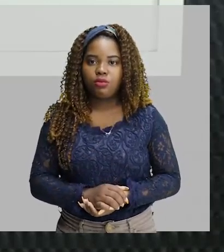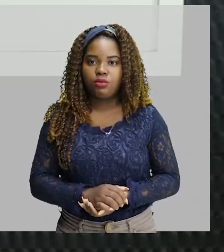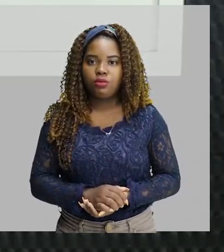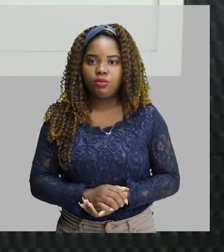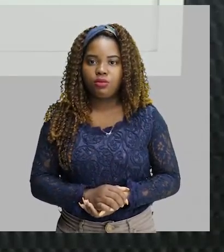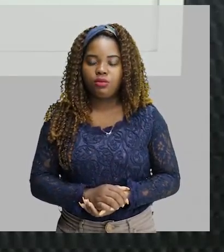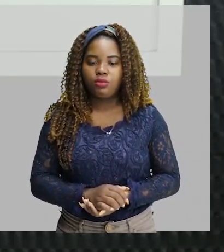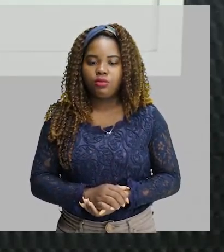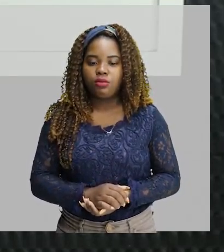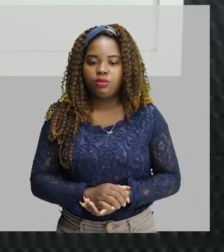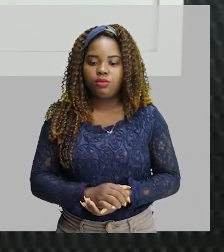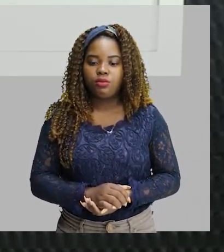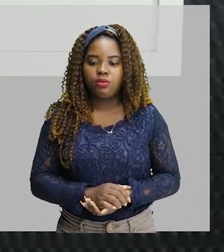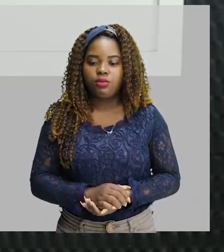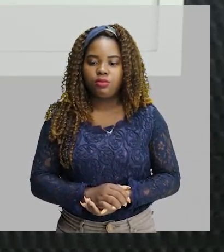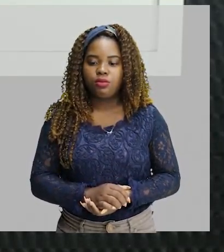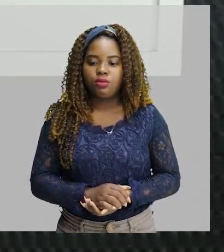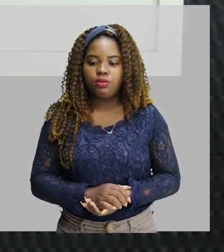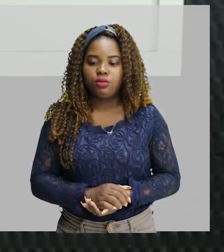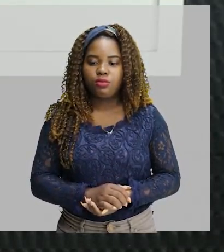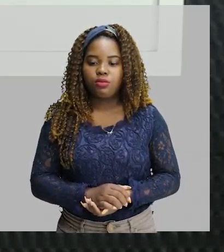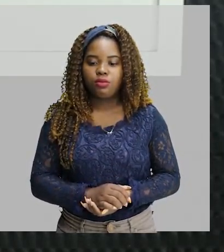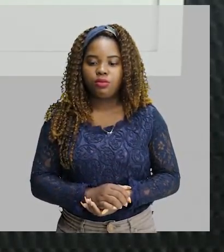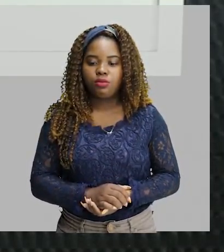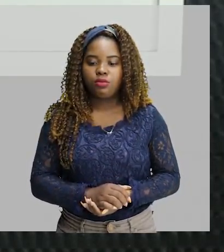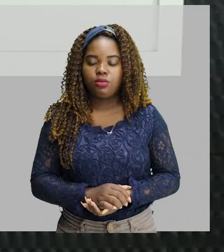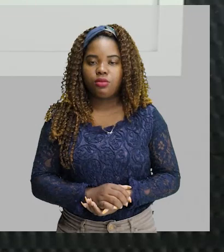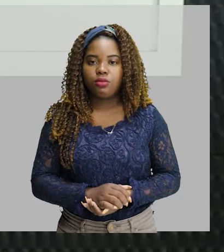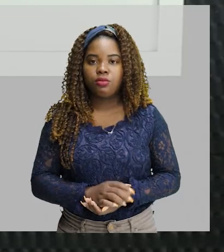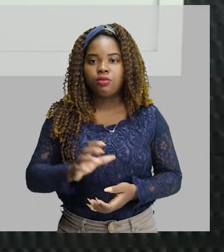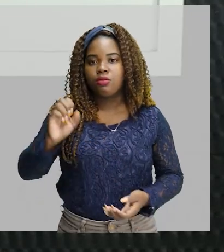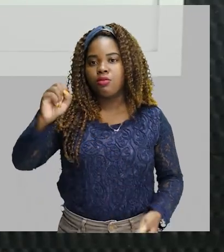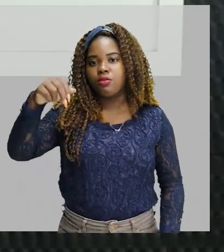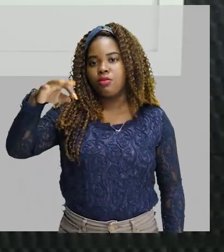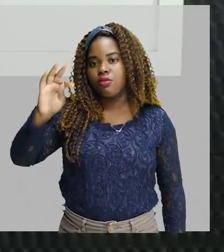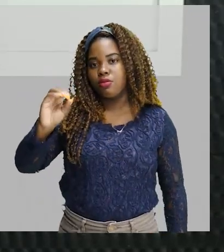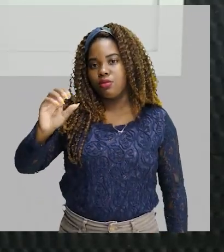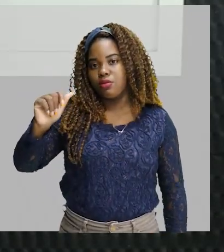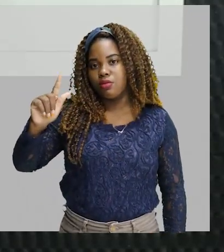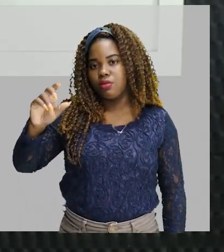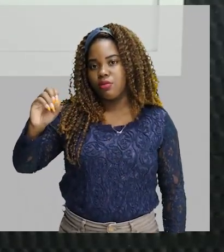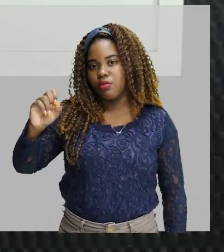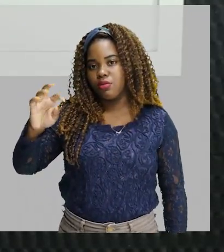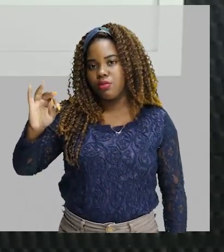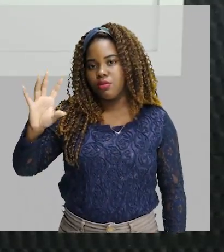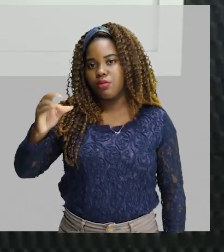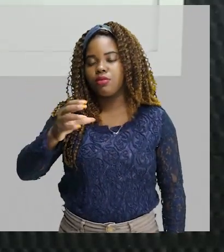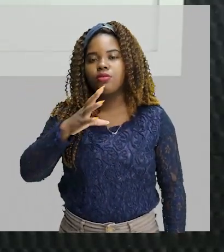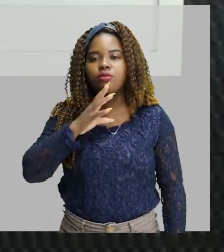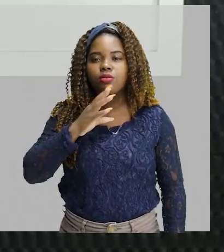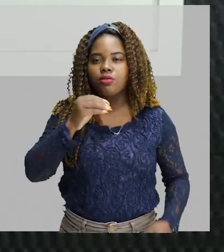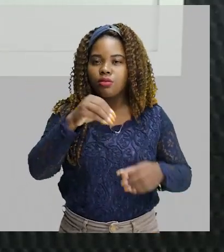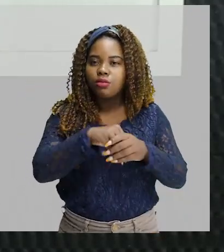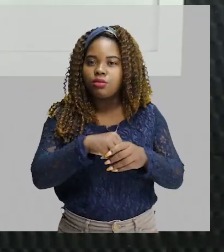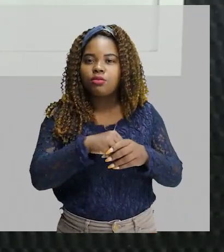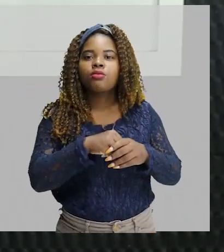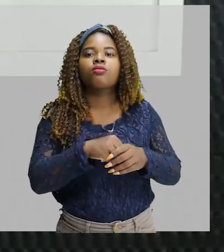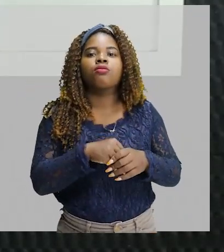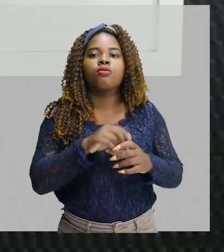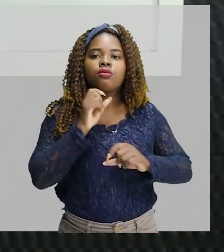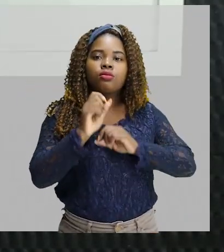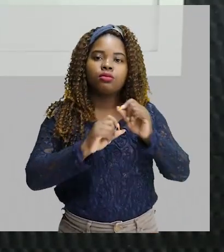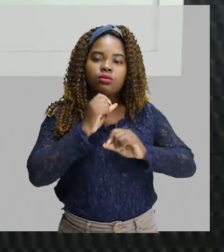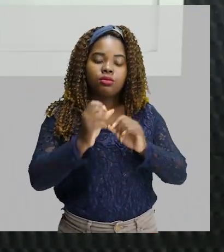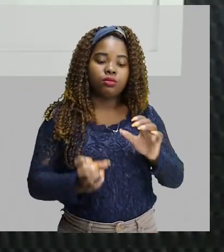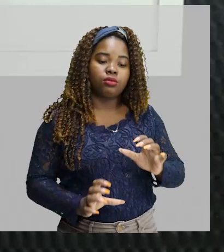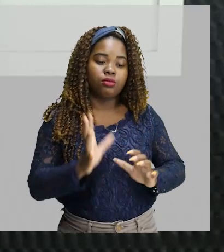um dos autores fantásticos da patrística. Santo Agostinho, ele, né, ficou conhecido dentro dos seus trabalhos ali,